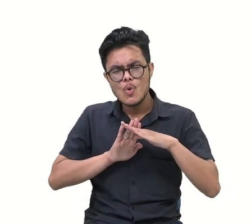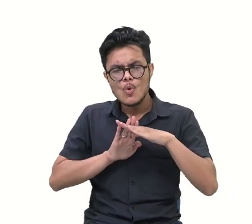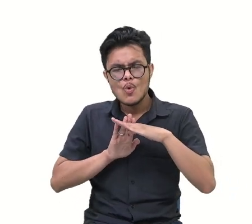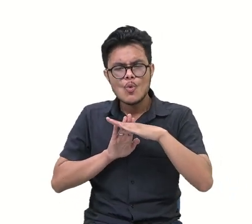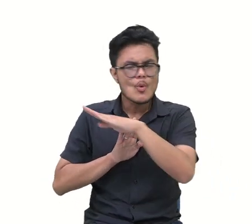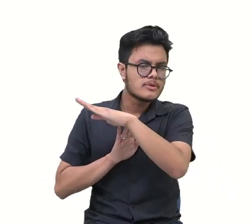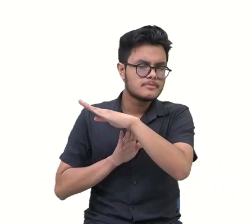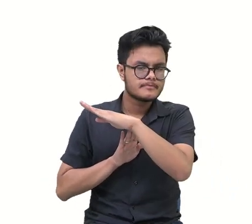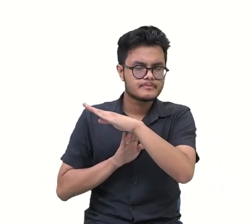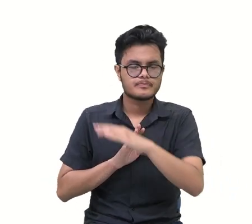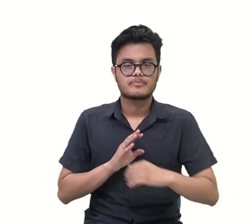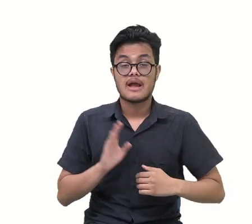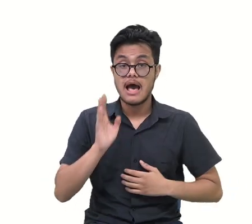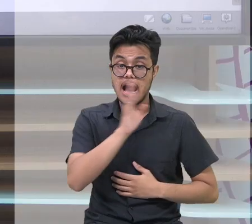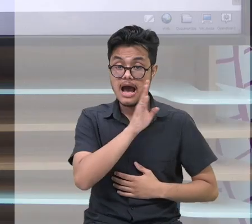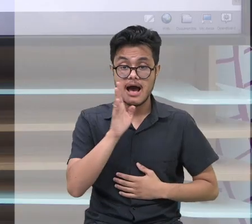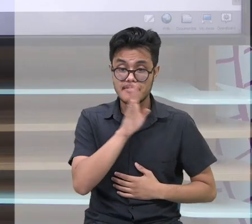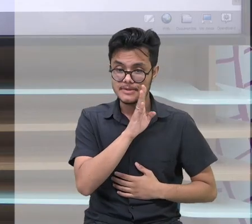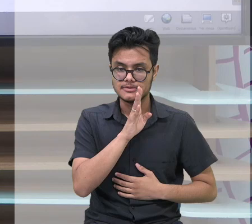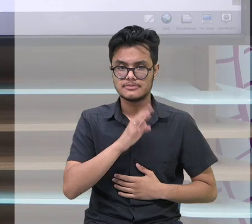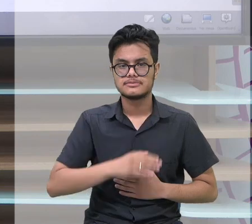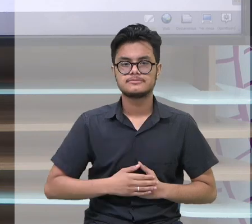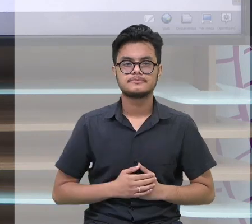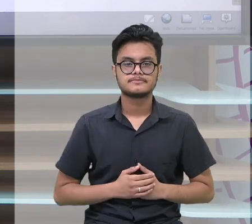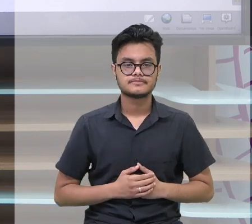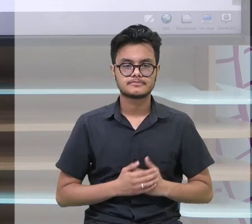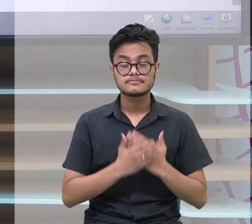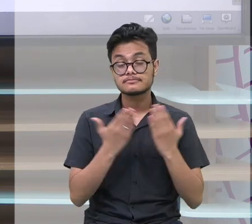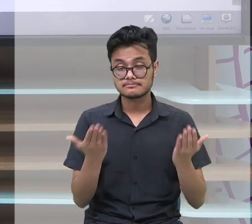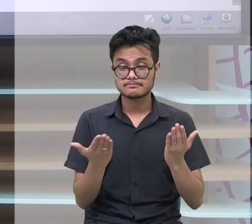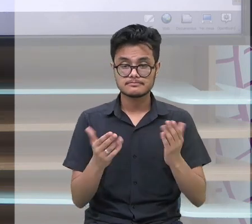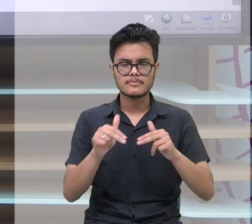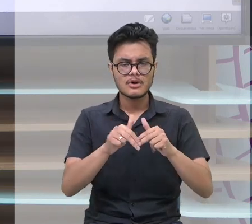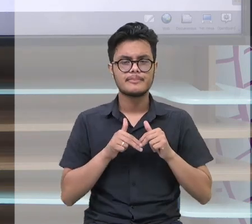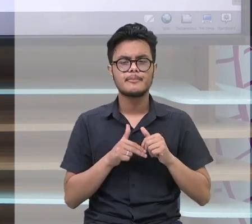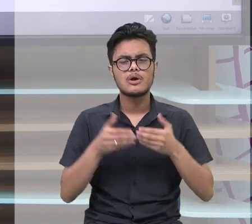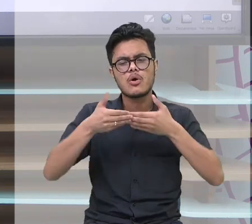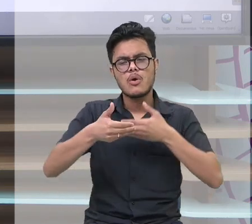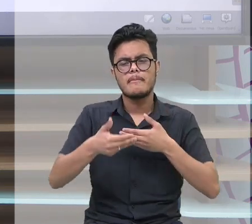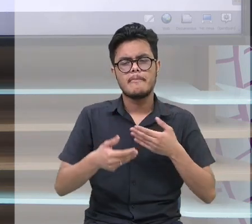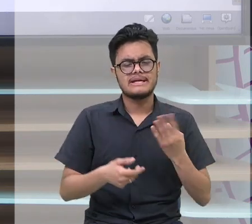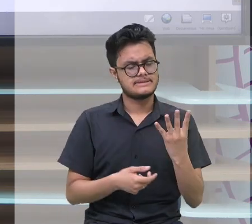bem acentuada, né? Começou aqui,